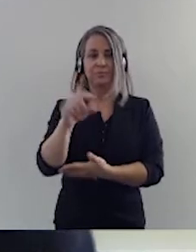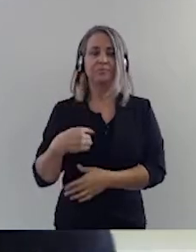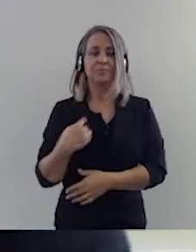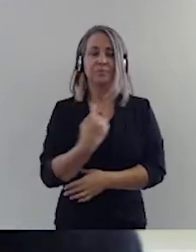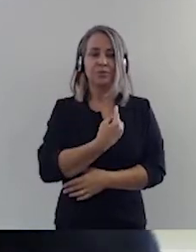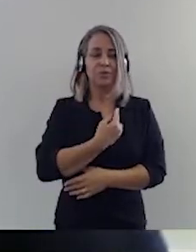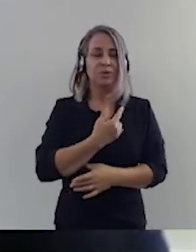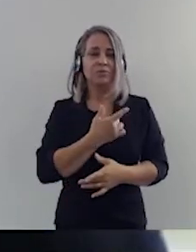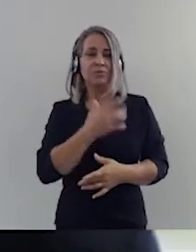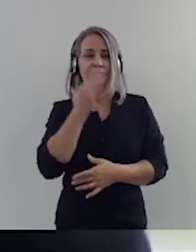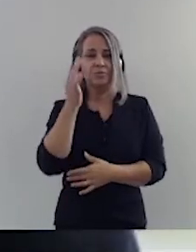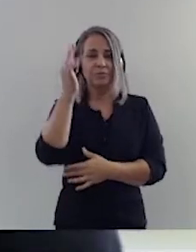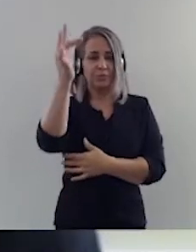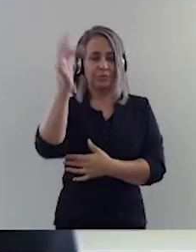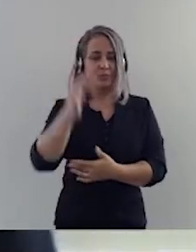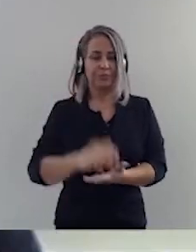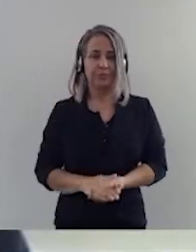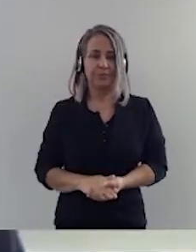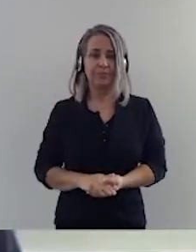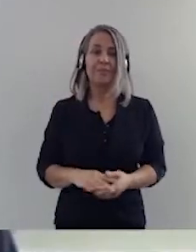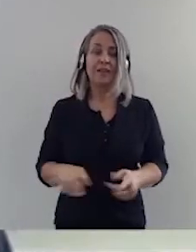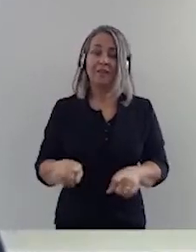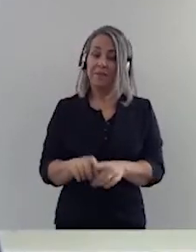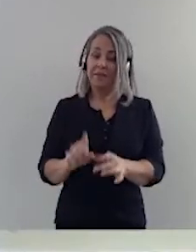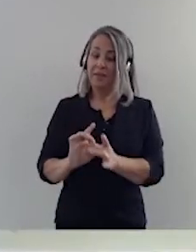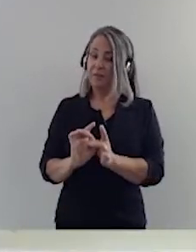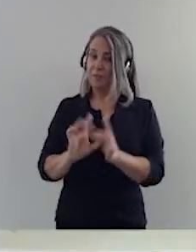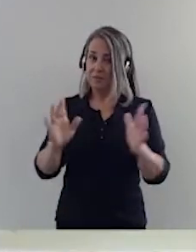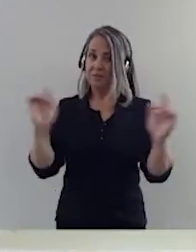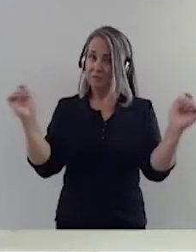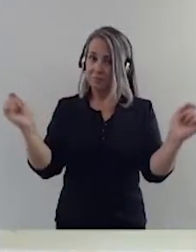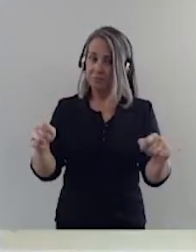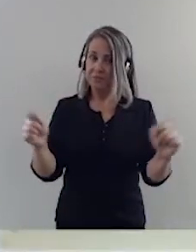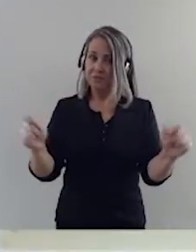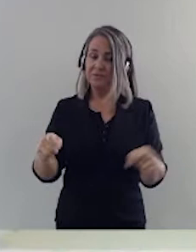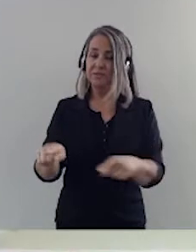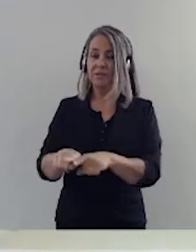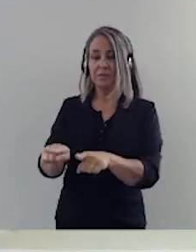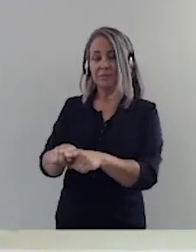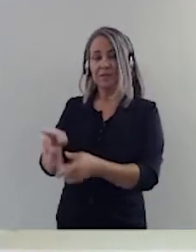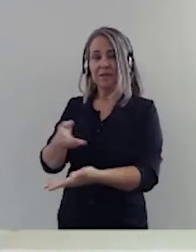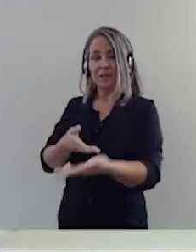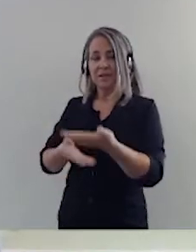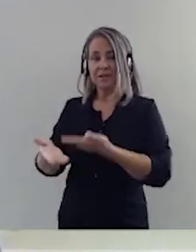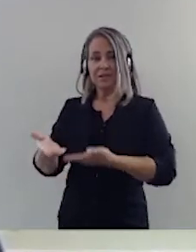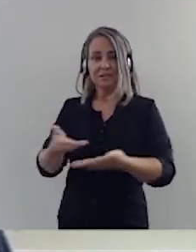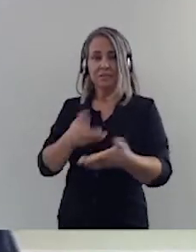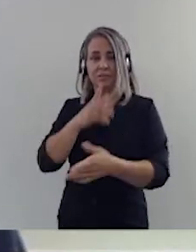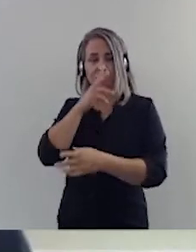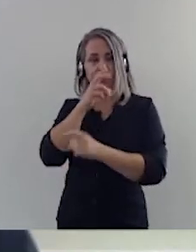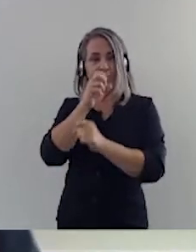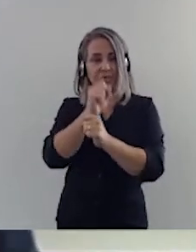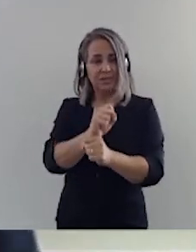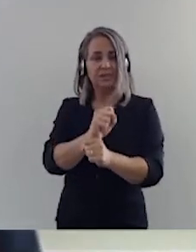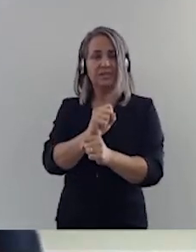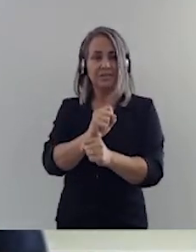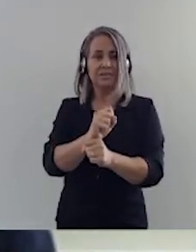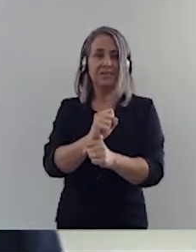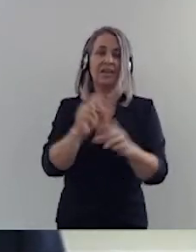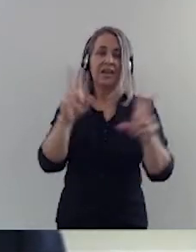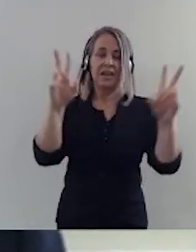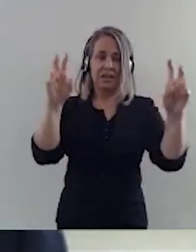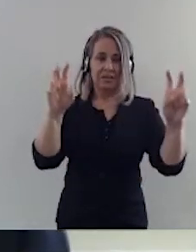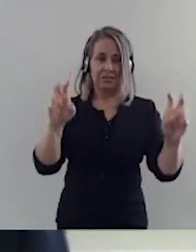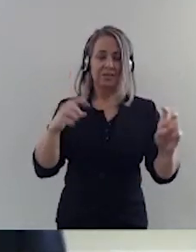nossos destinos. A democracia possível e a relação entre os poderes é o tema